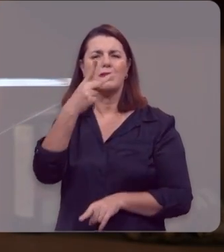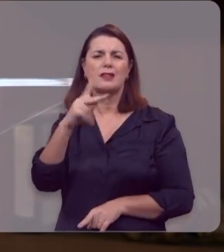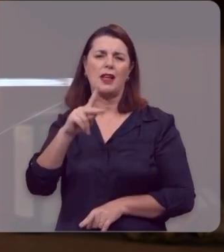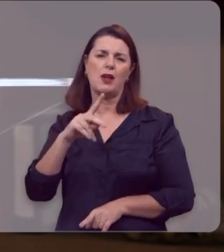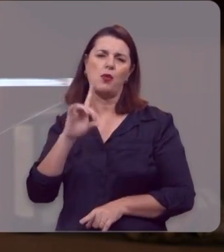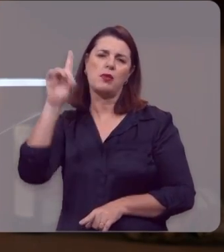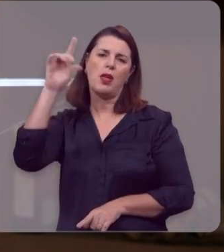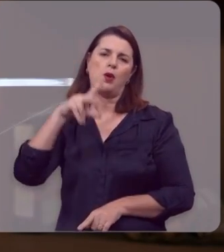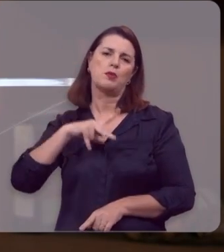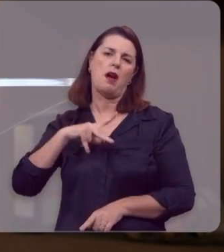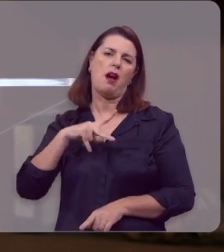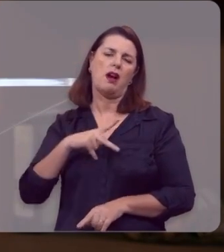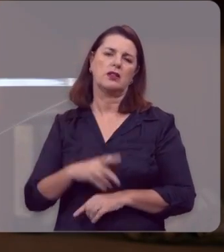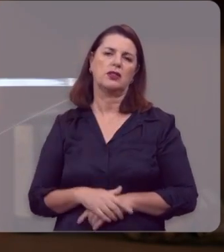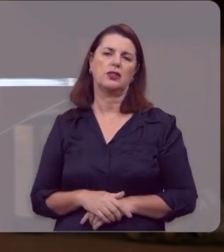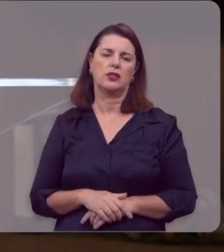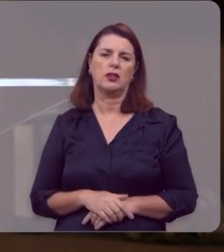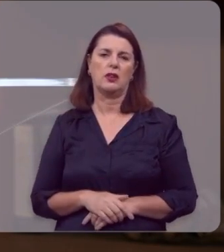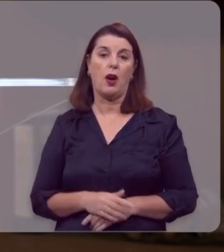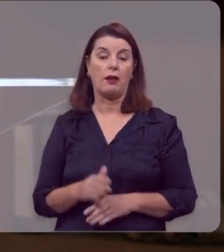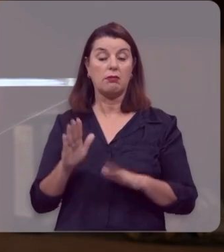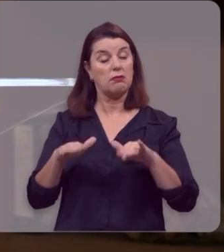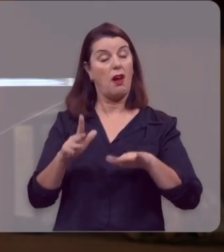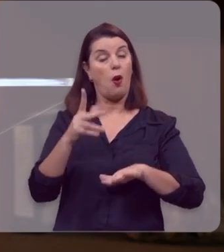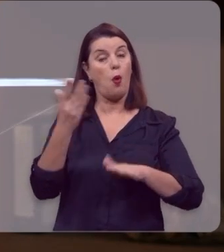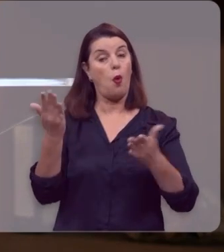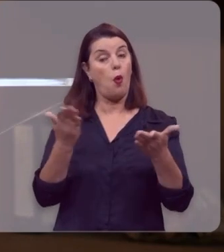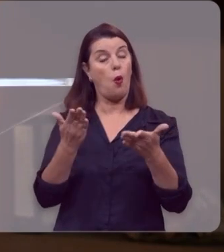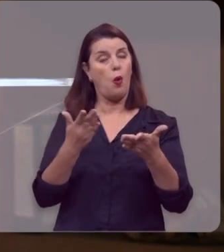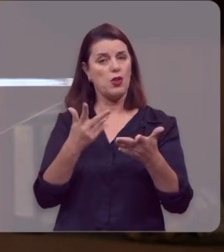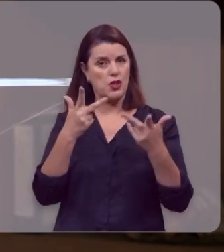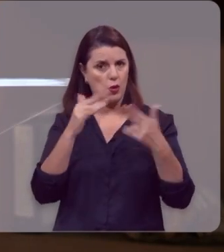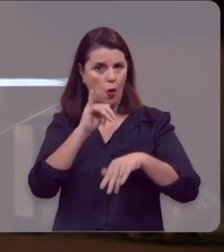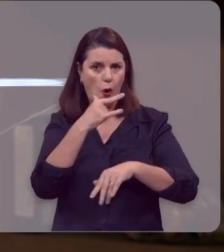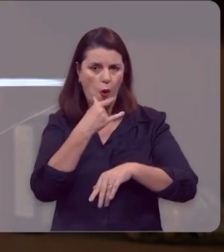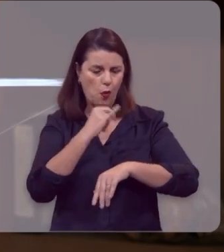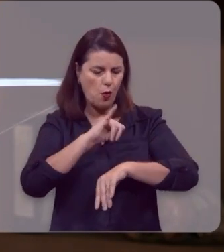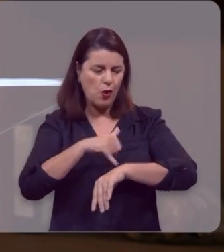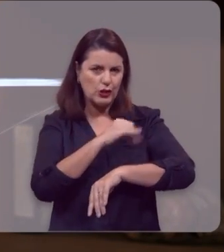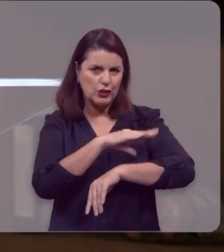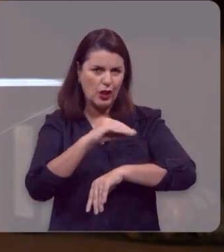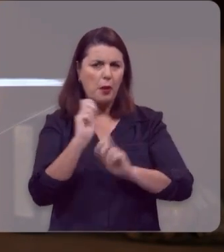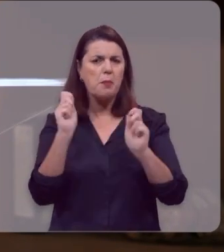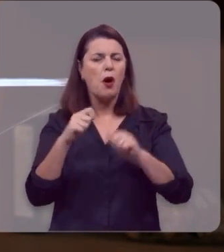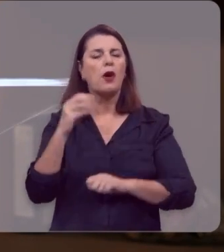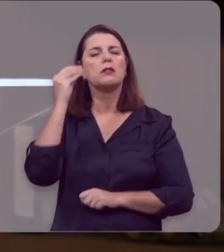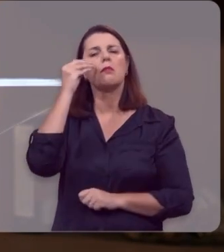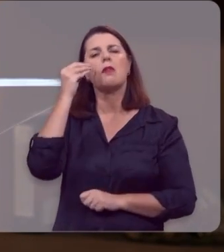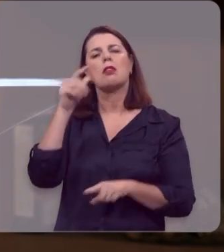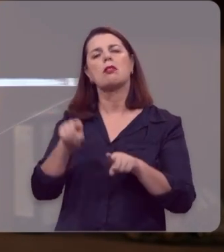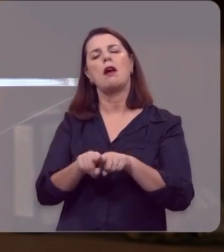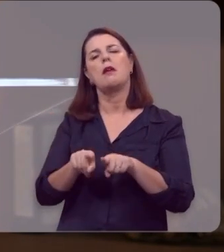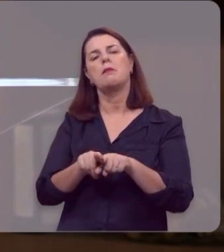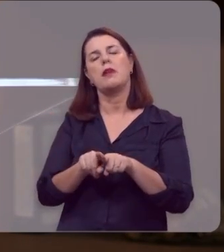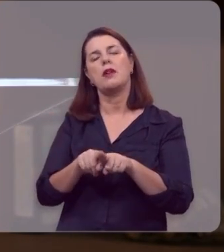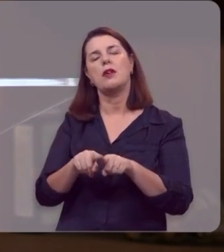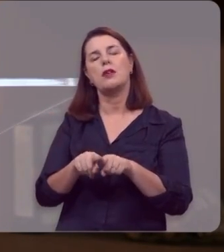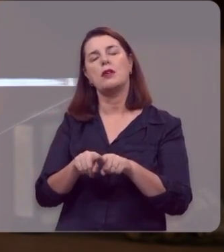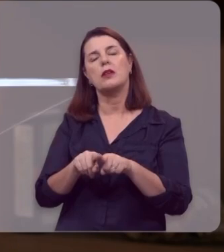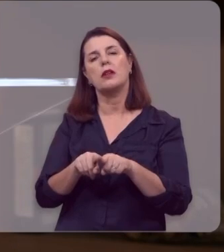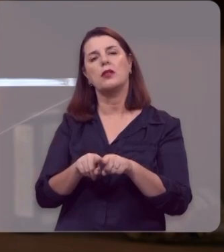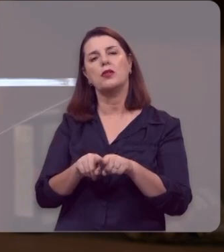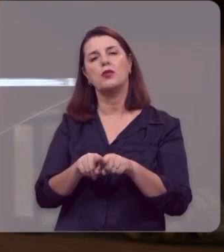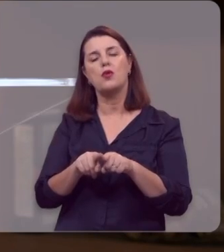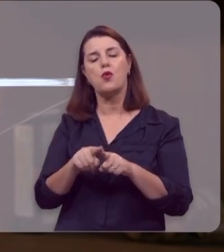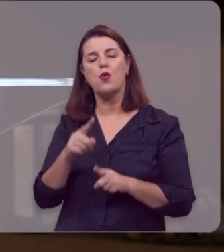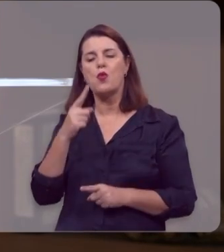Deus. Quem sabe você hoje, à semelhança de Jacó, possa experimentar também o que nós chamamos de